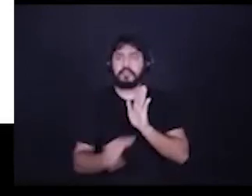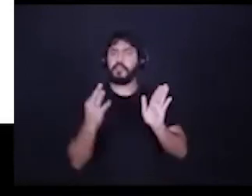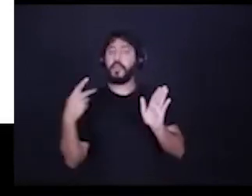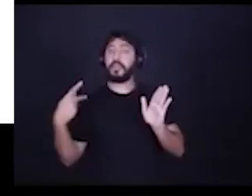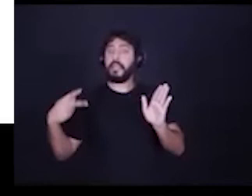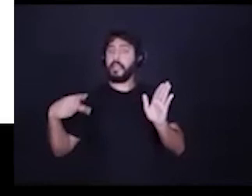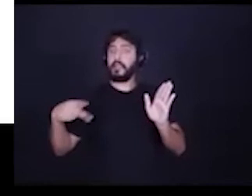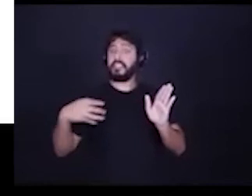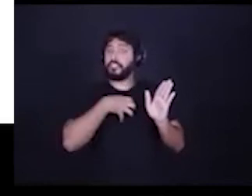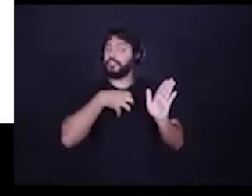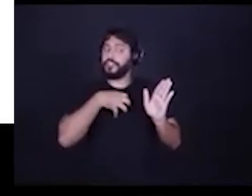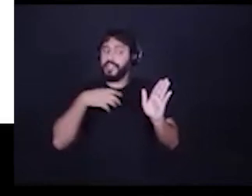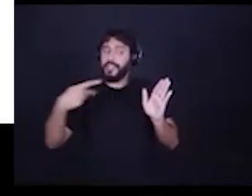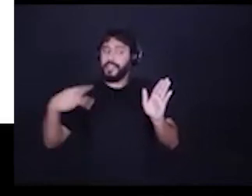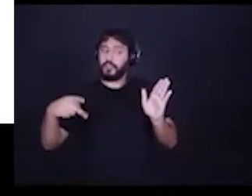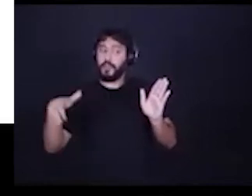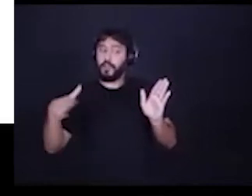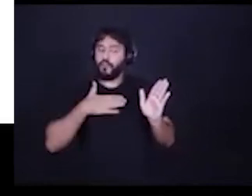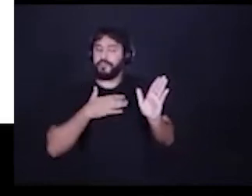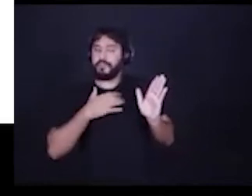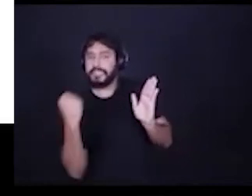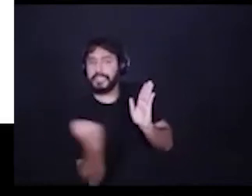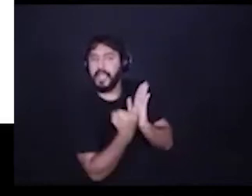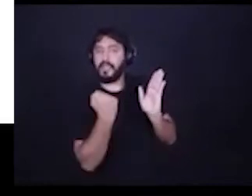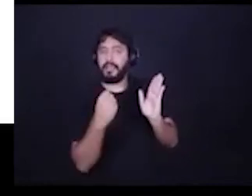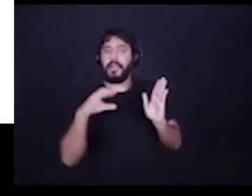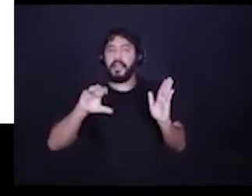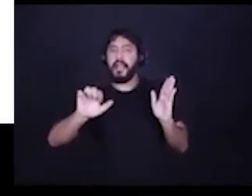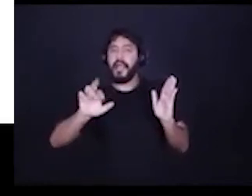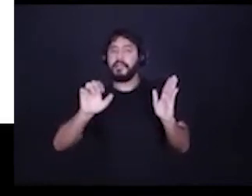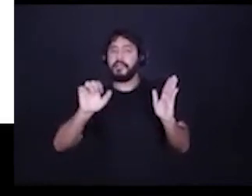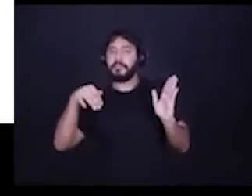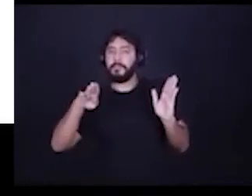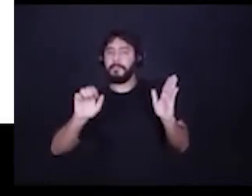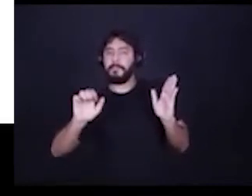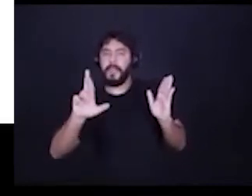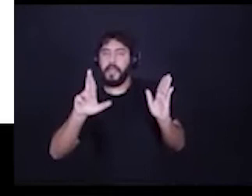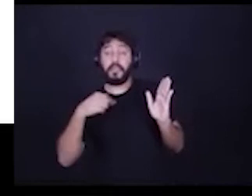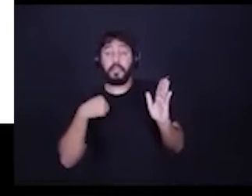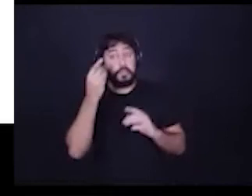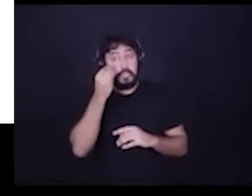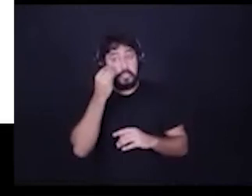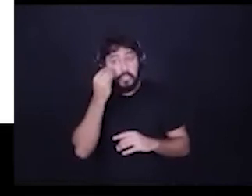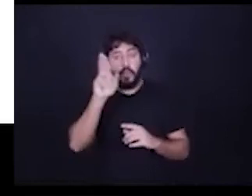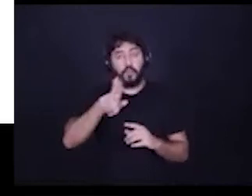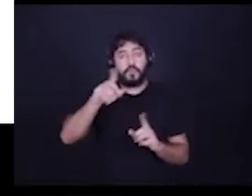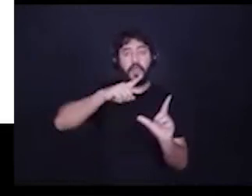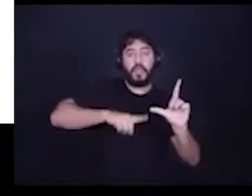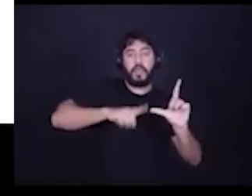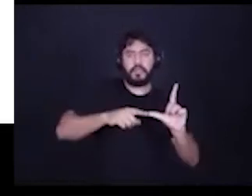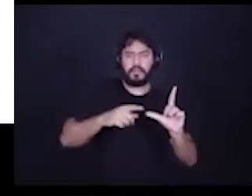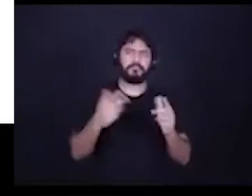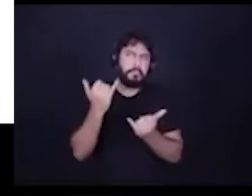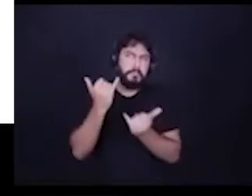de colocar que ele carimbava sempre de uma maneira diferente. E aí eu tentando usar uma tipografia parecida com a que tinha do carimbo e